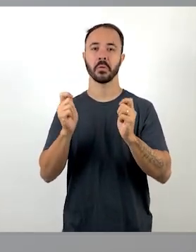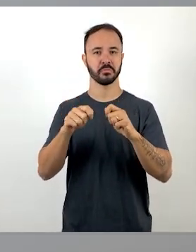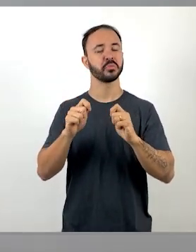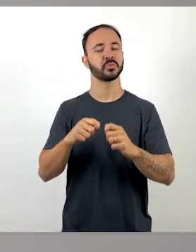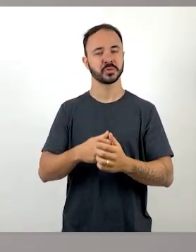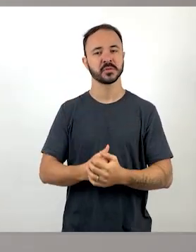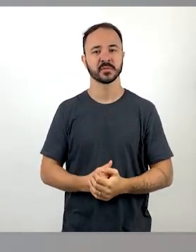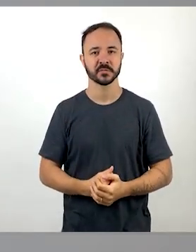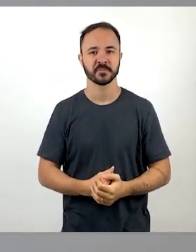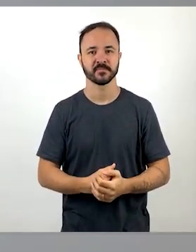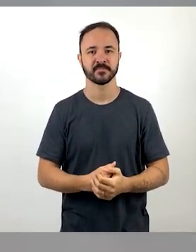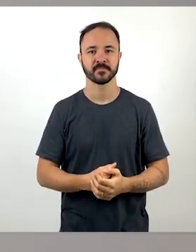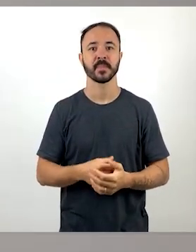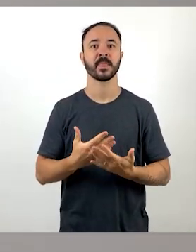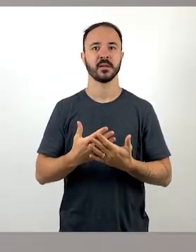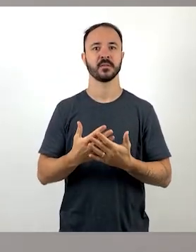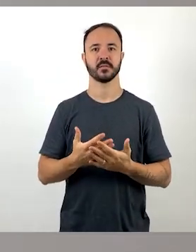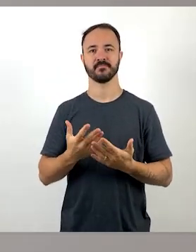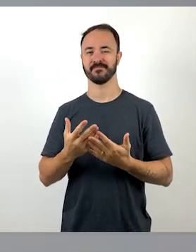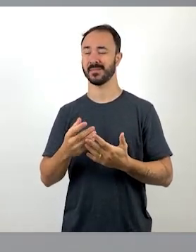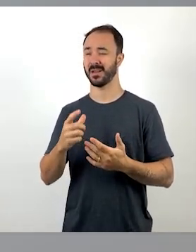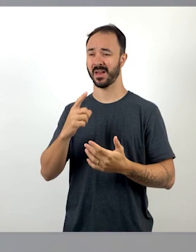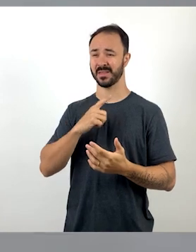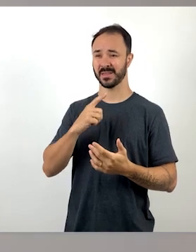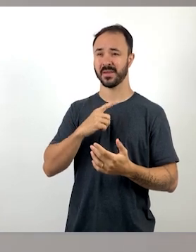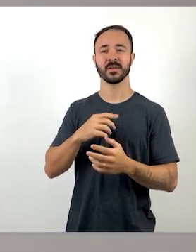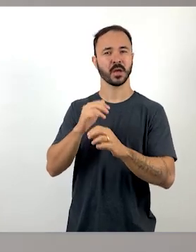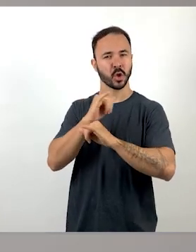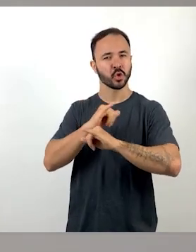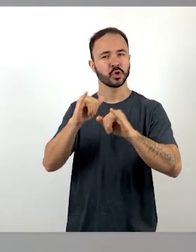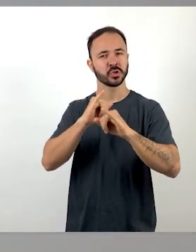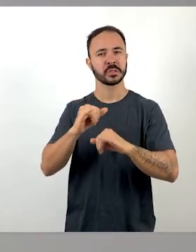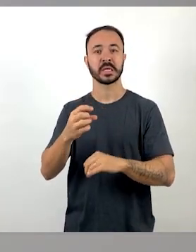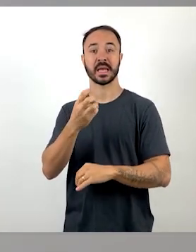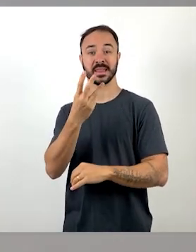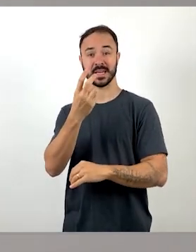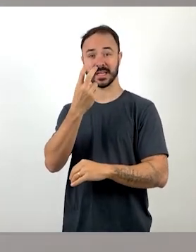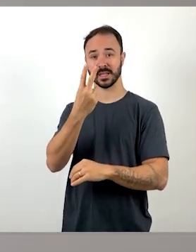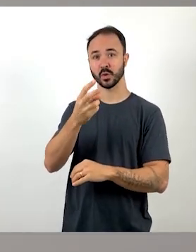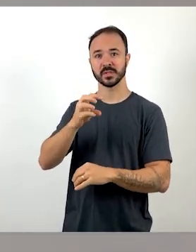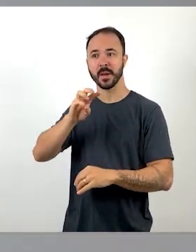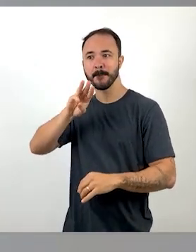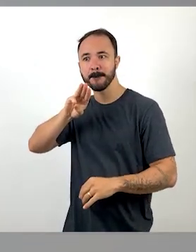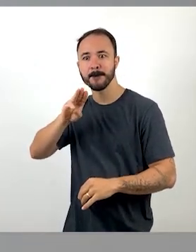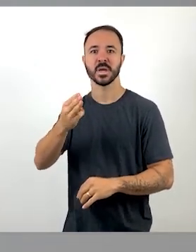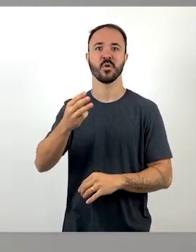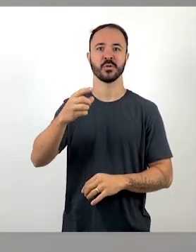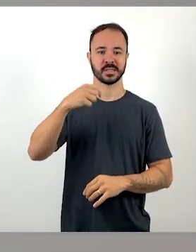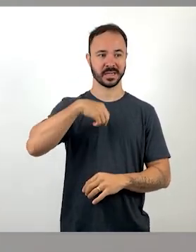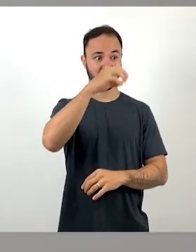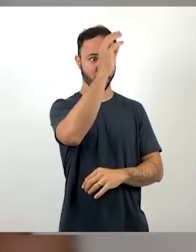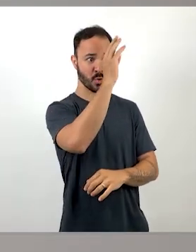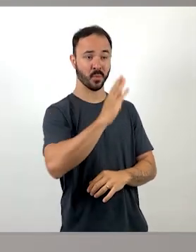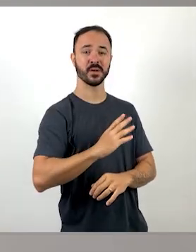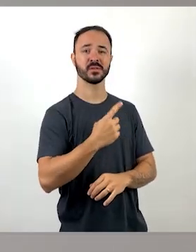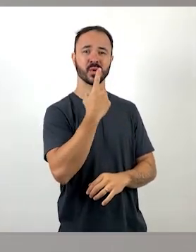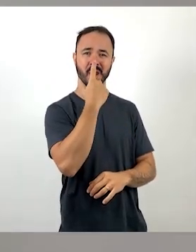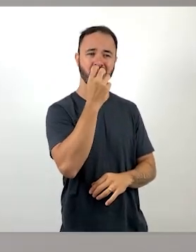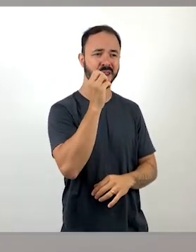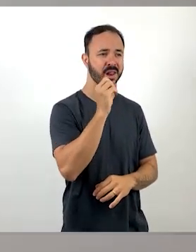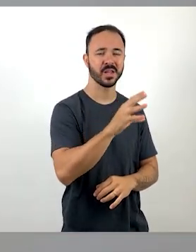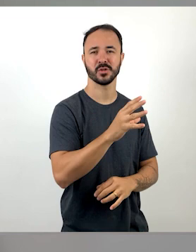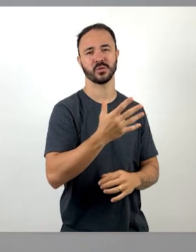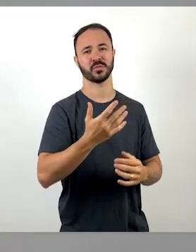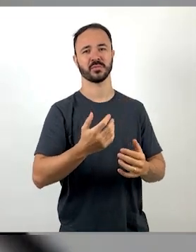foram gerados cerca de 32 milhões de toneladas de resíduos orgânicos no Brasil, o que equivale a 88 mil toneladas de lixo